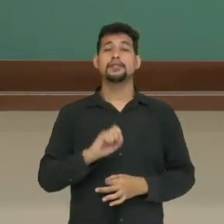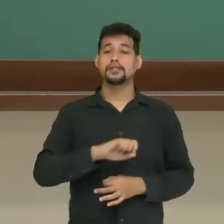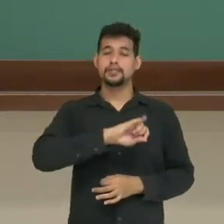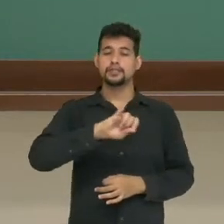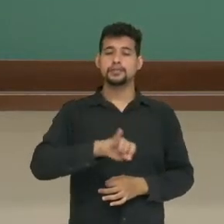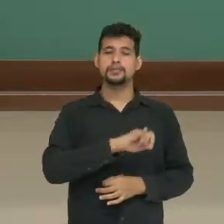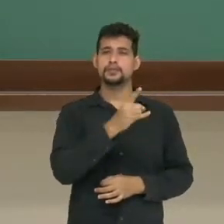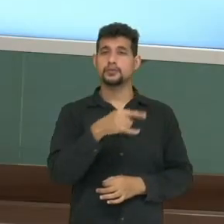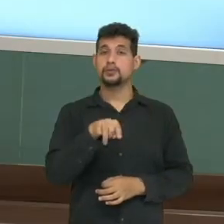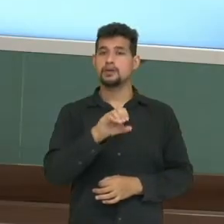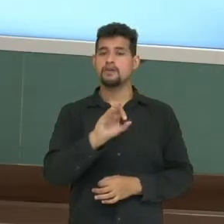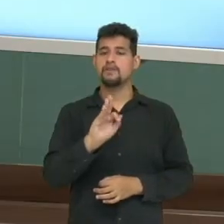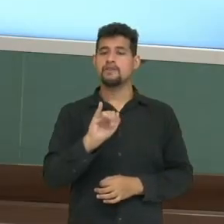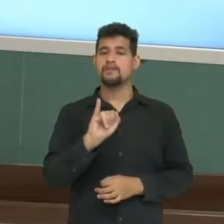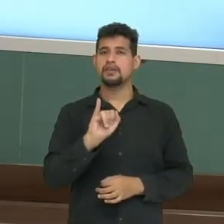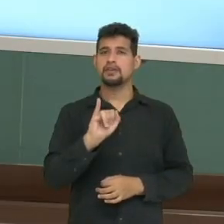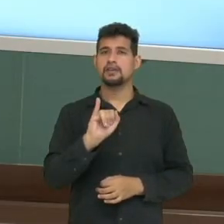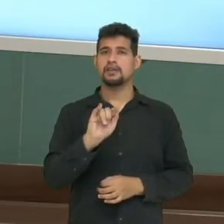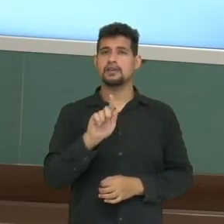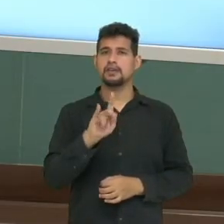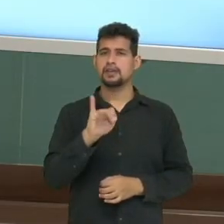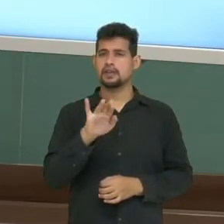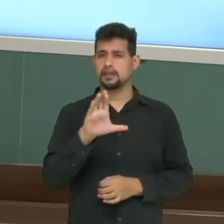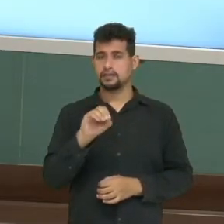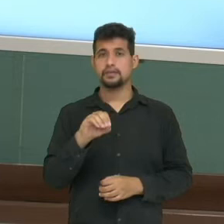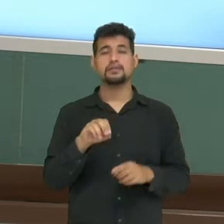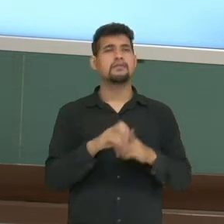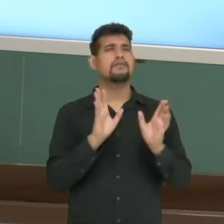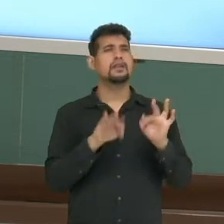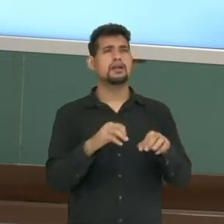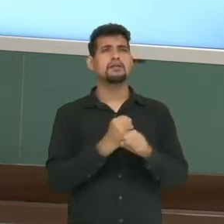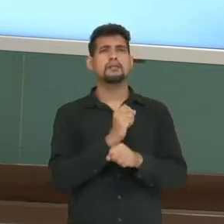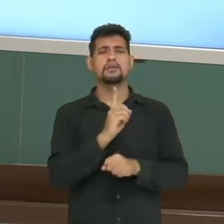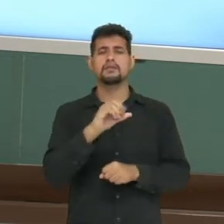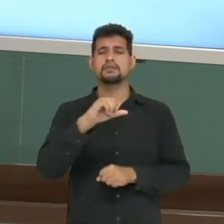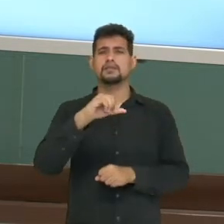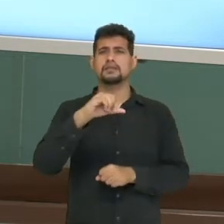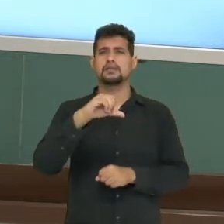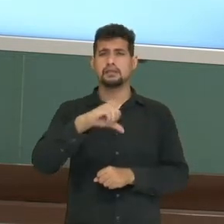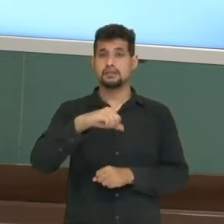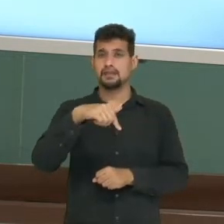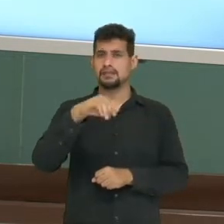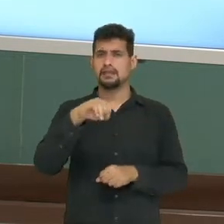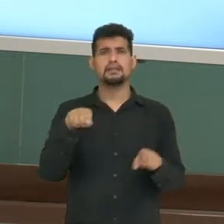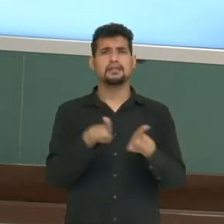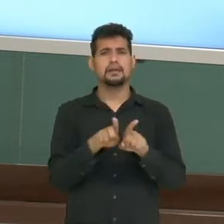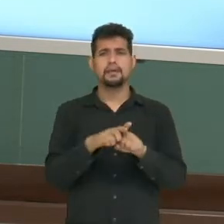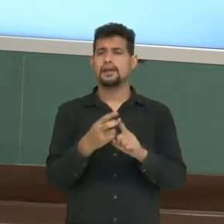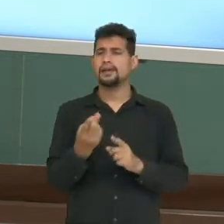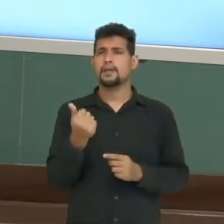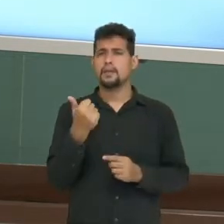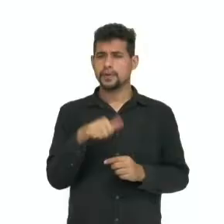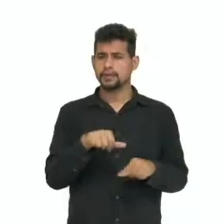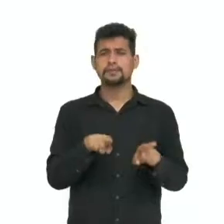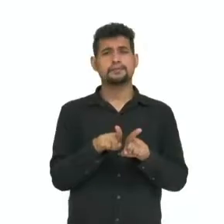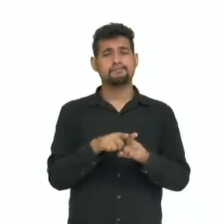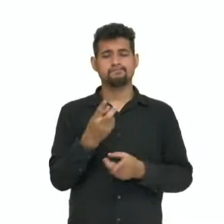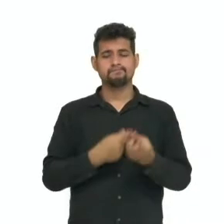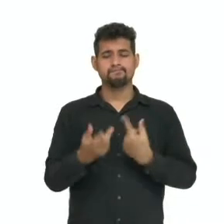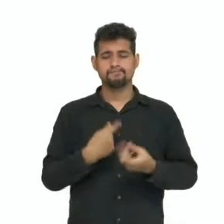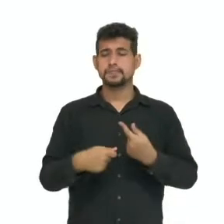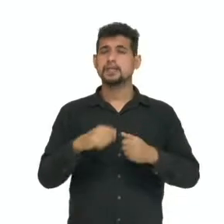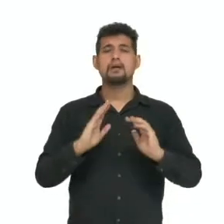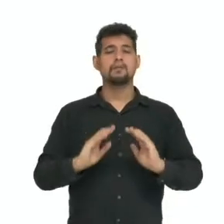João Figueiredo. No final dos anos 1970, aliás, diante desse cenário de crise econômica que nós falamos,